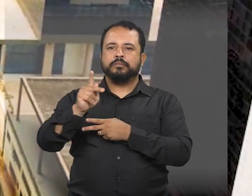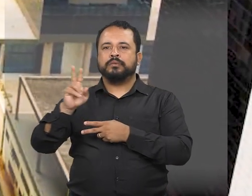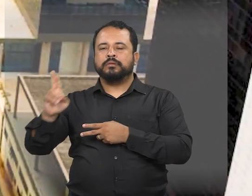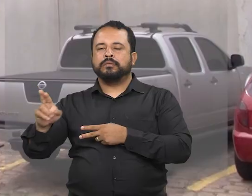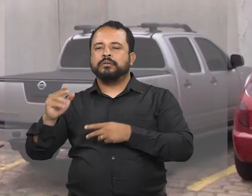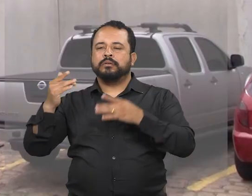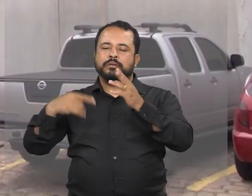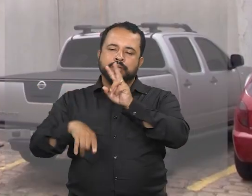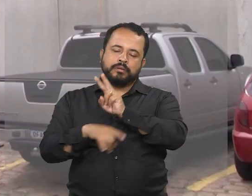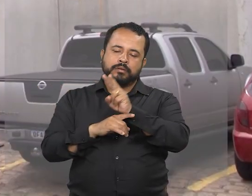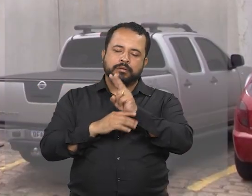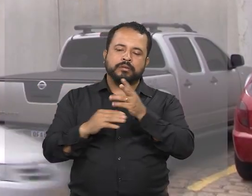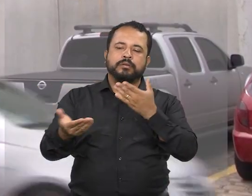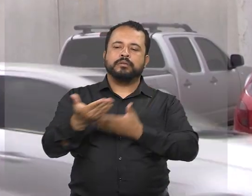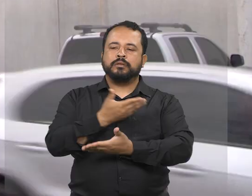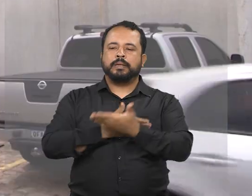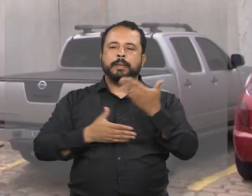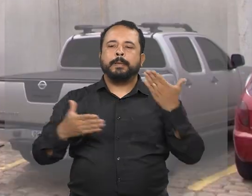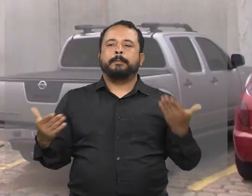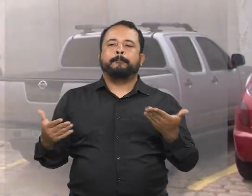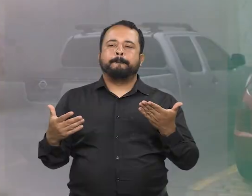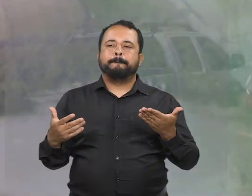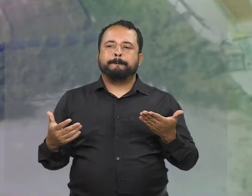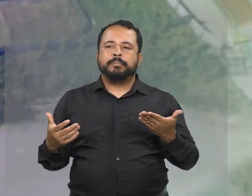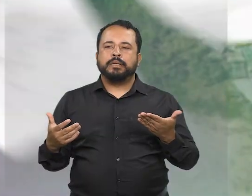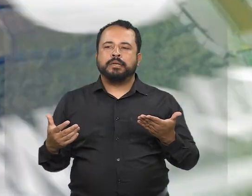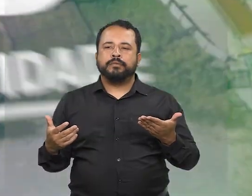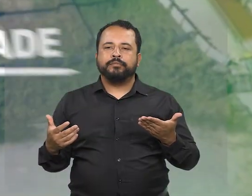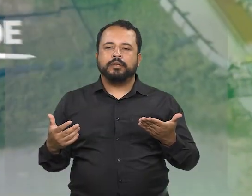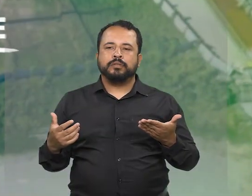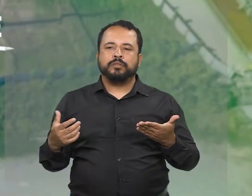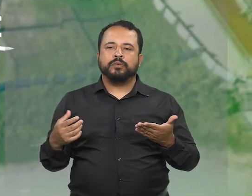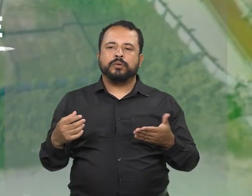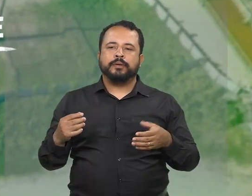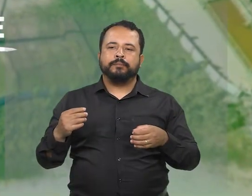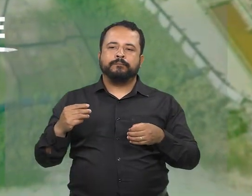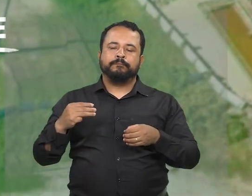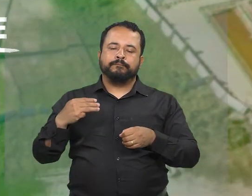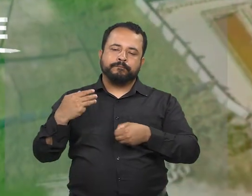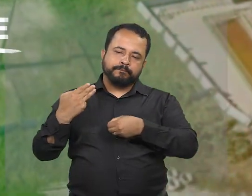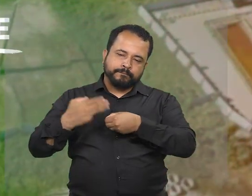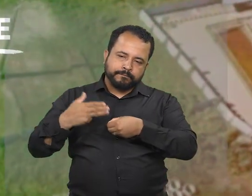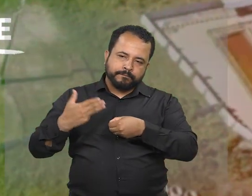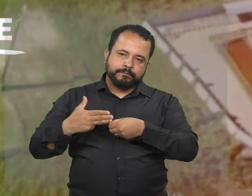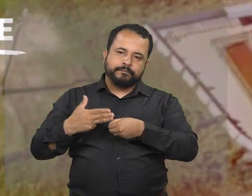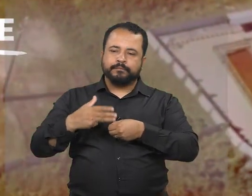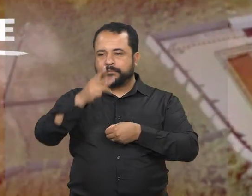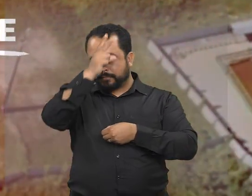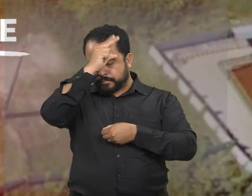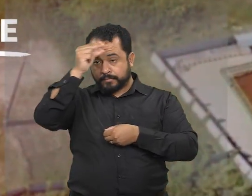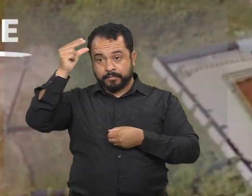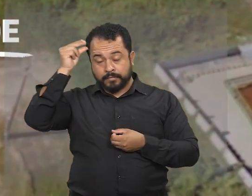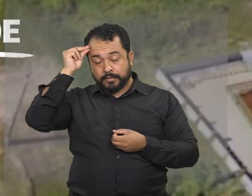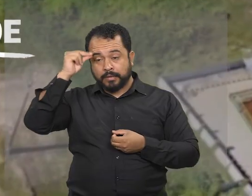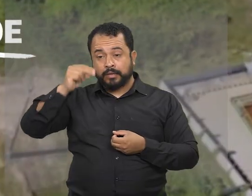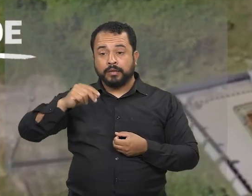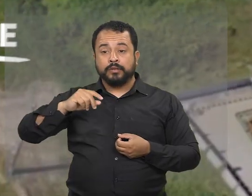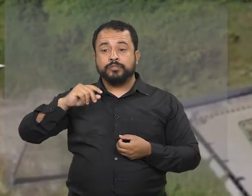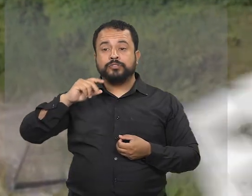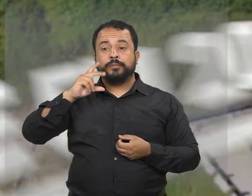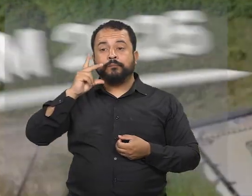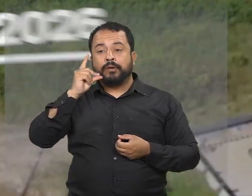Pública da União, em diálogo com a Prefeitura de Maceió. O PAS organiza a recuperação de equipamentos públicos,